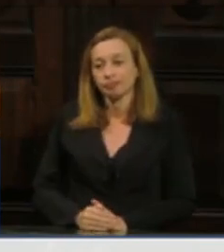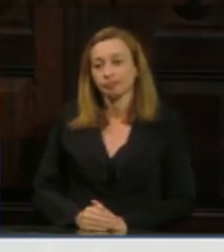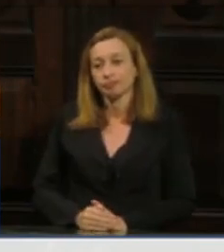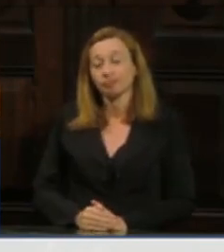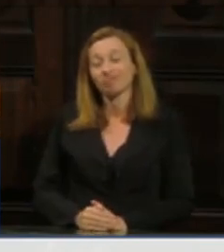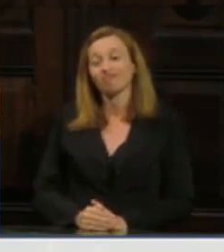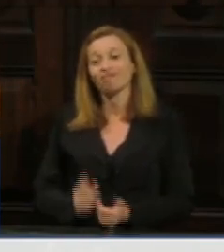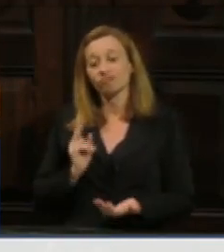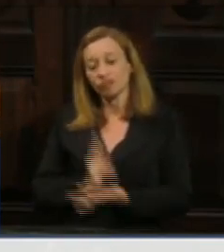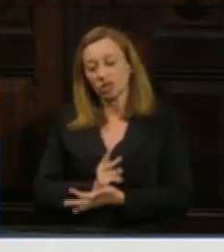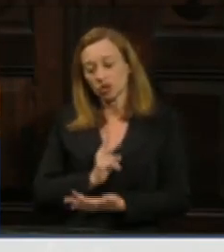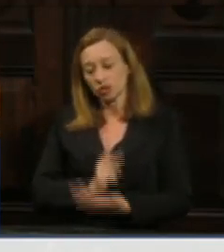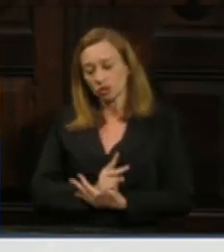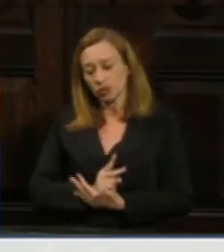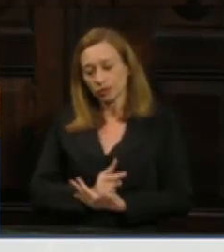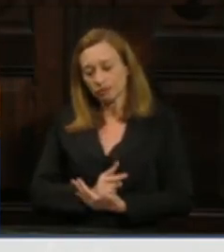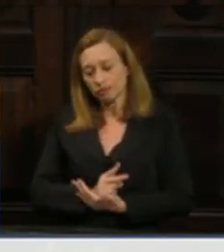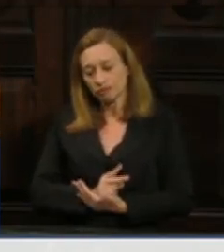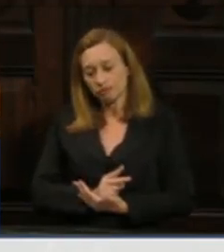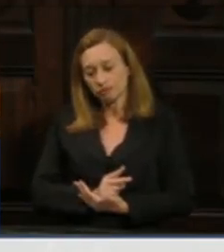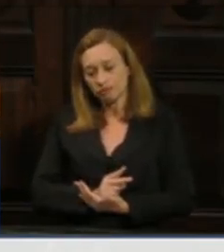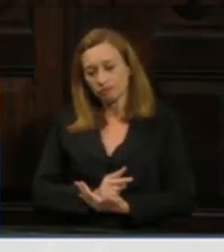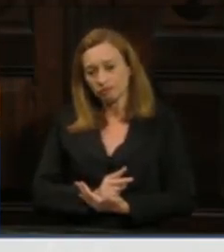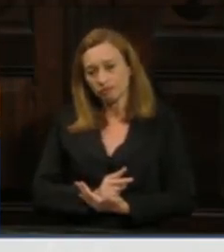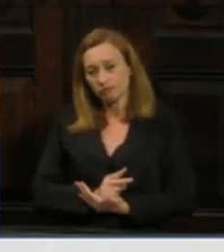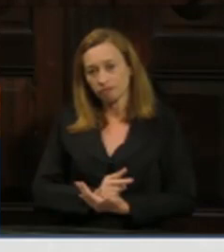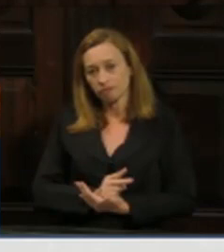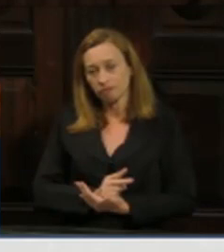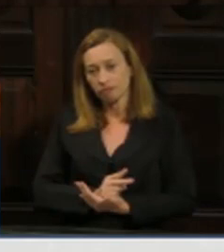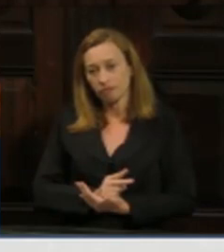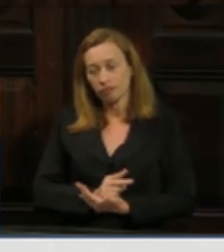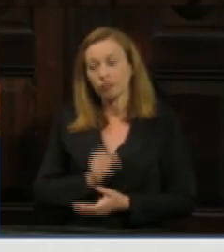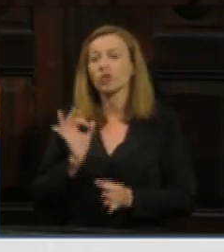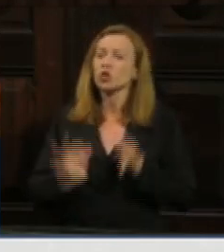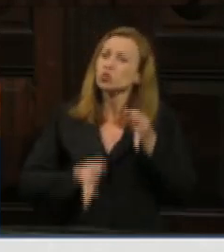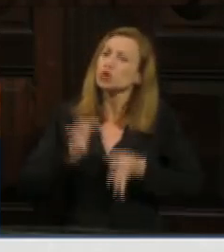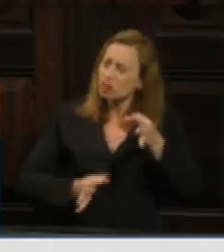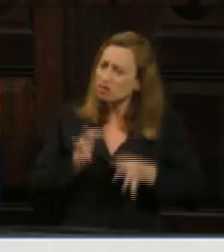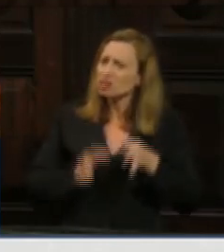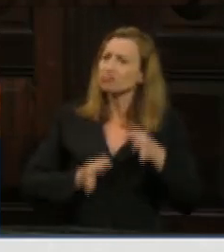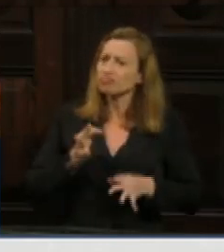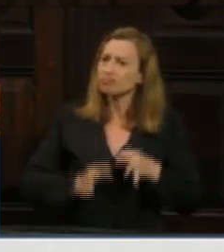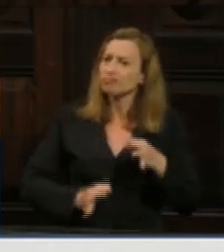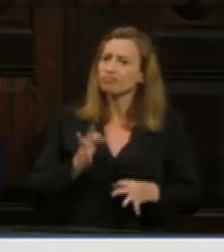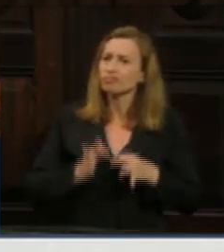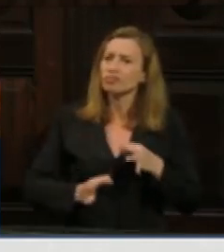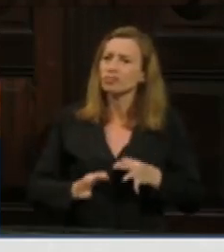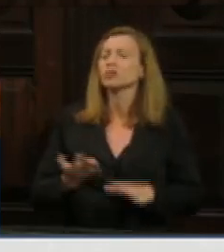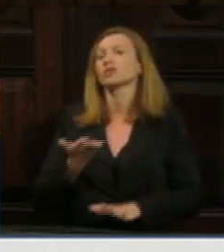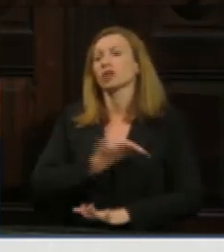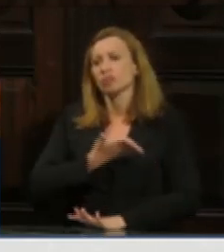preservam aquilo que os trouxe aqui, aquilo que os fez atuar